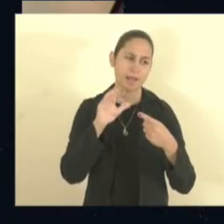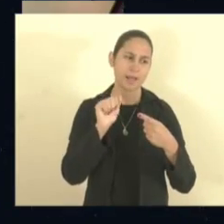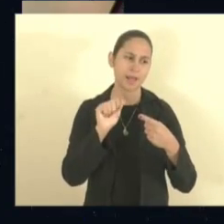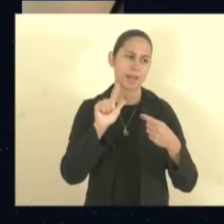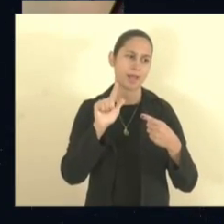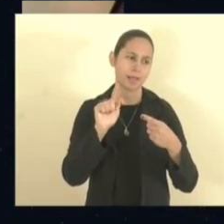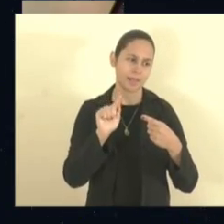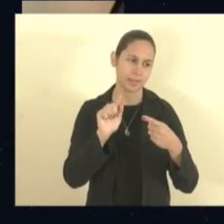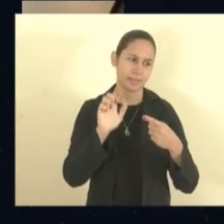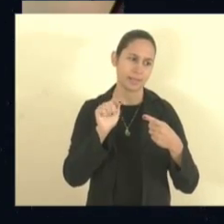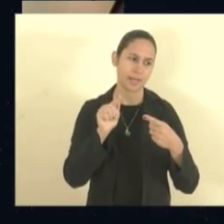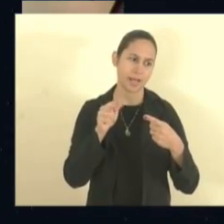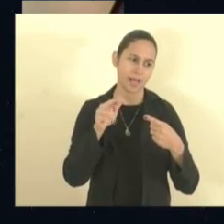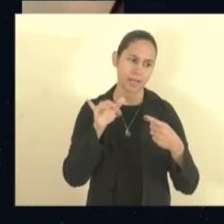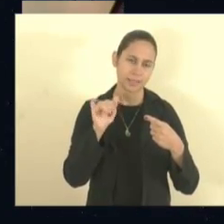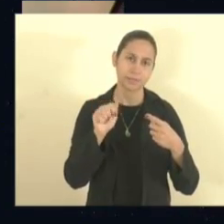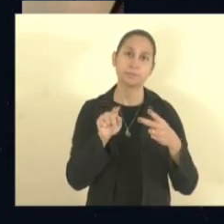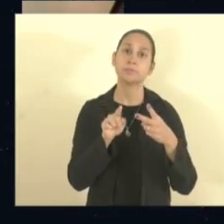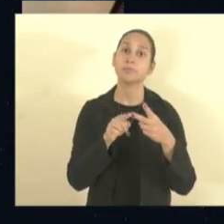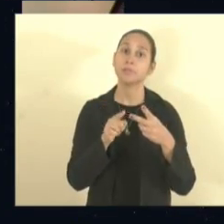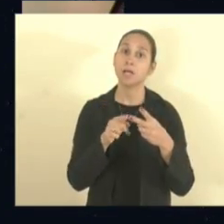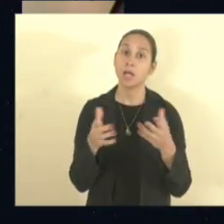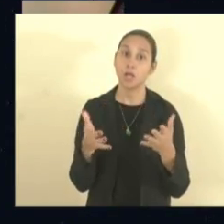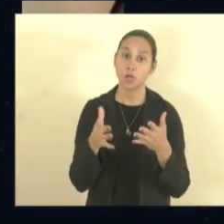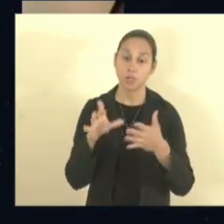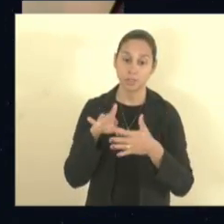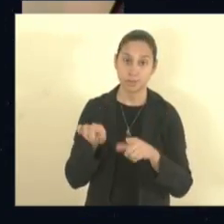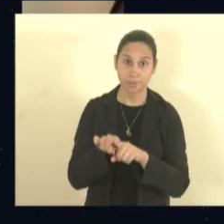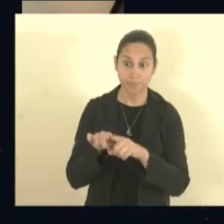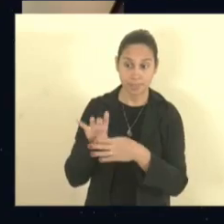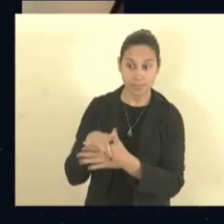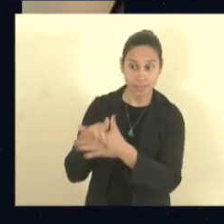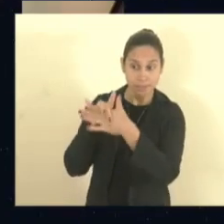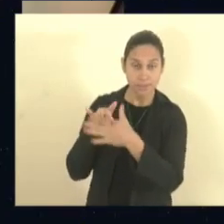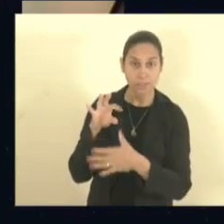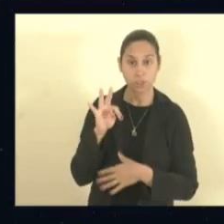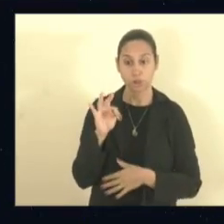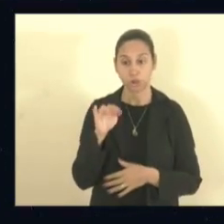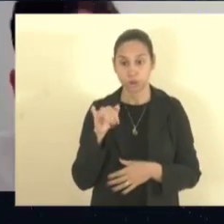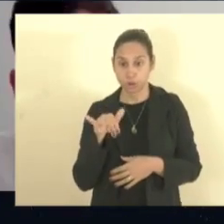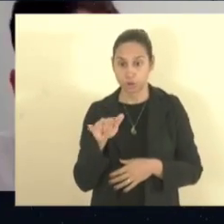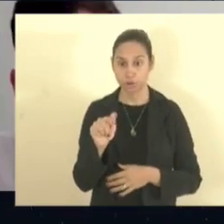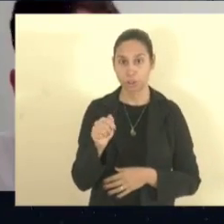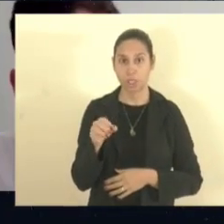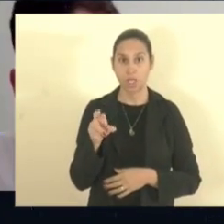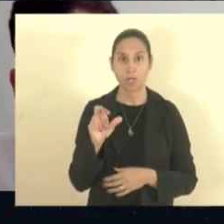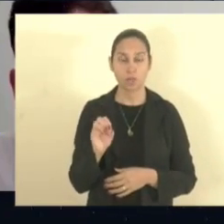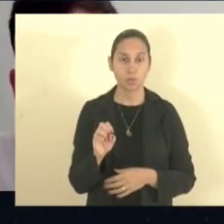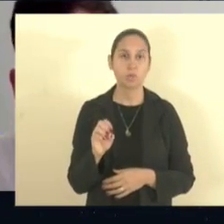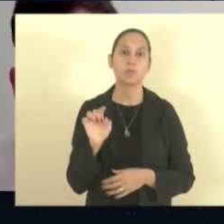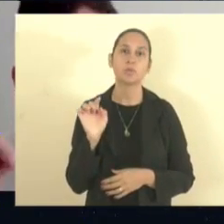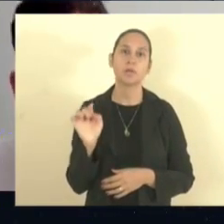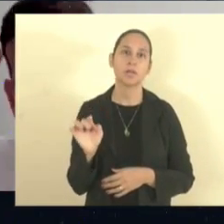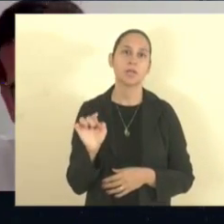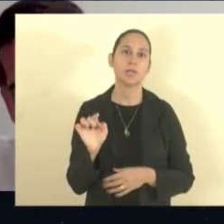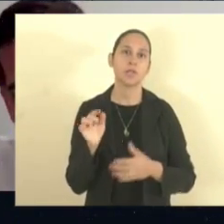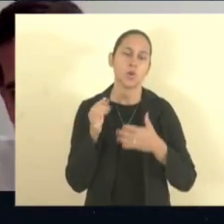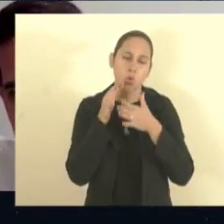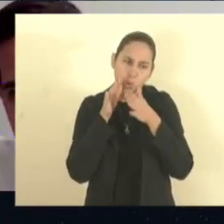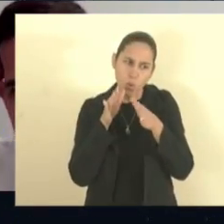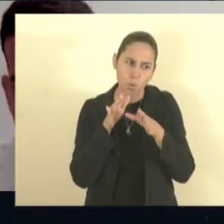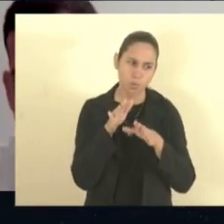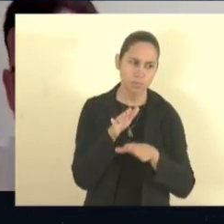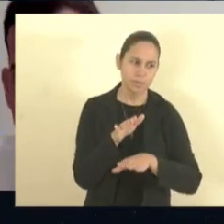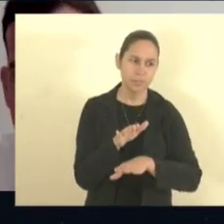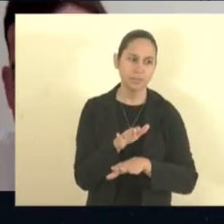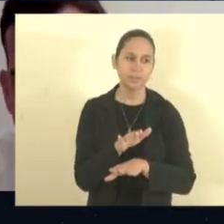também como endosso as palavras do líder do governo, o Thiago Hoffmann, apesar de ele não ter tido a humildade